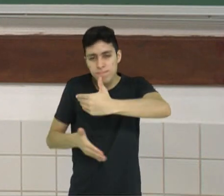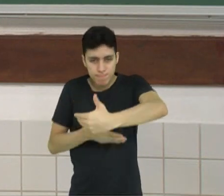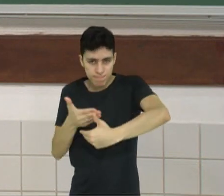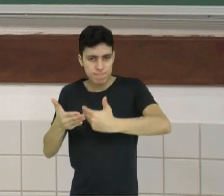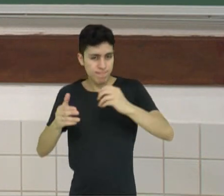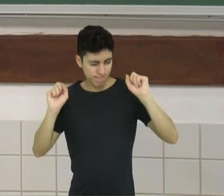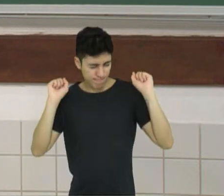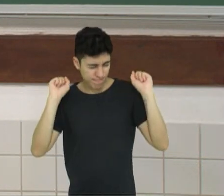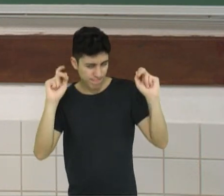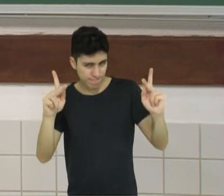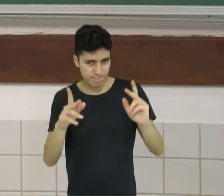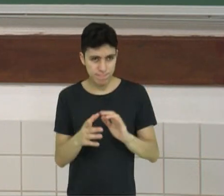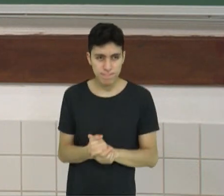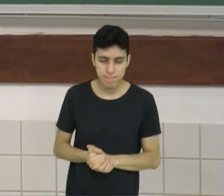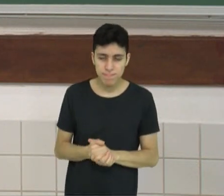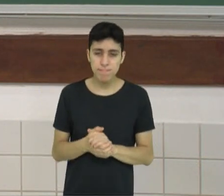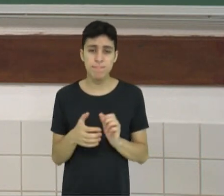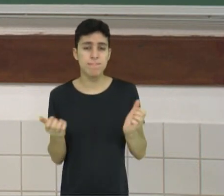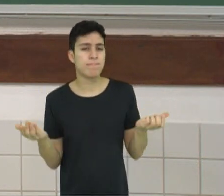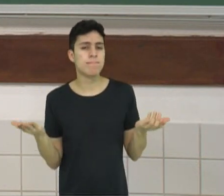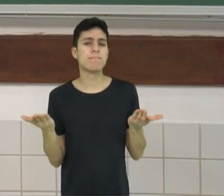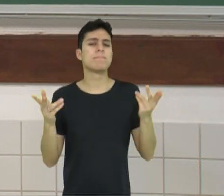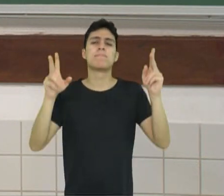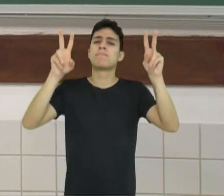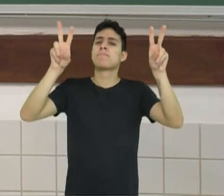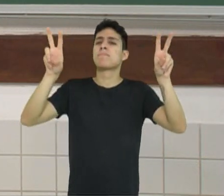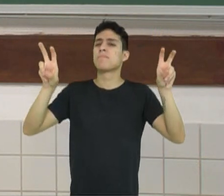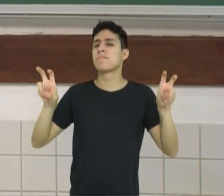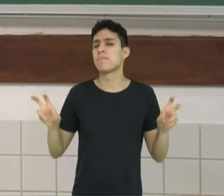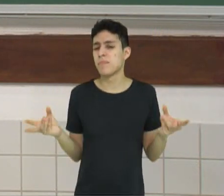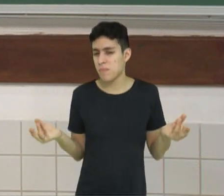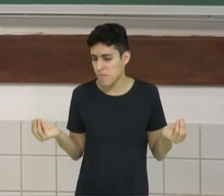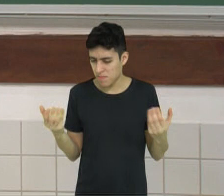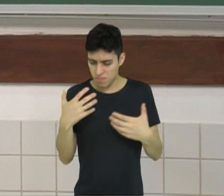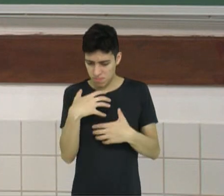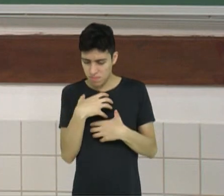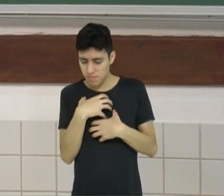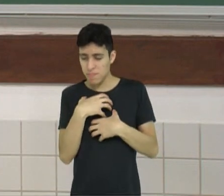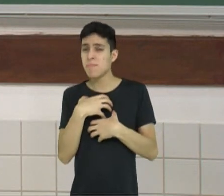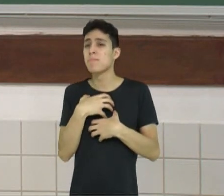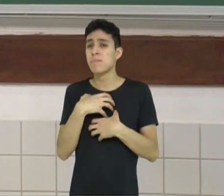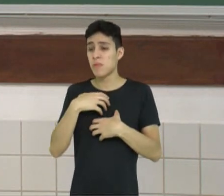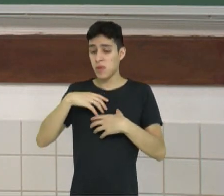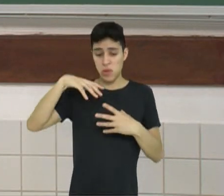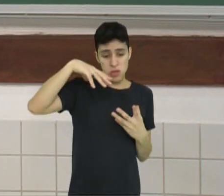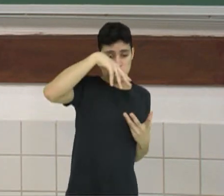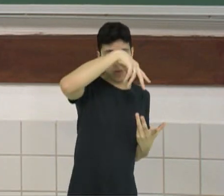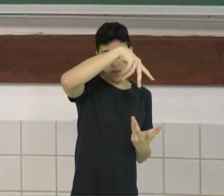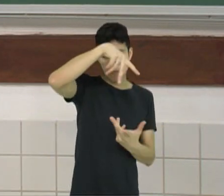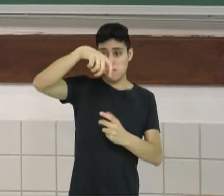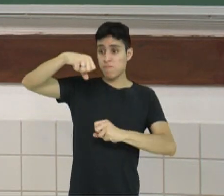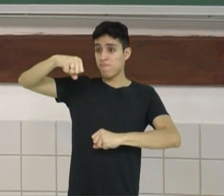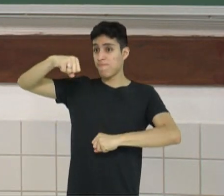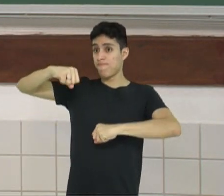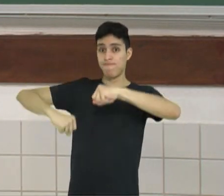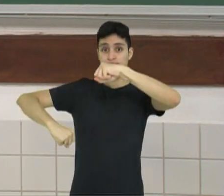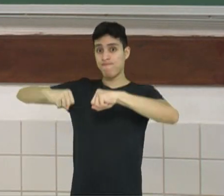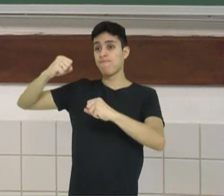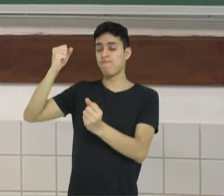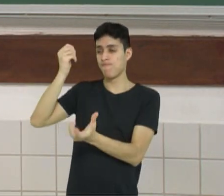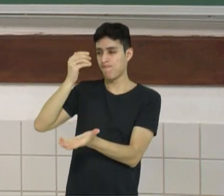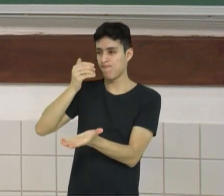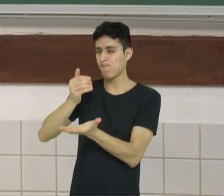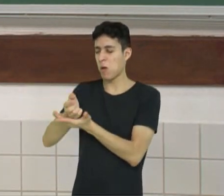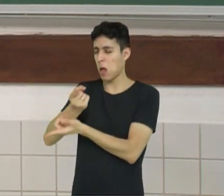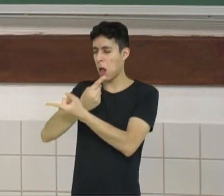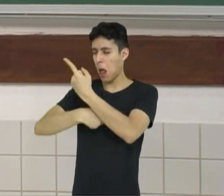impactos ambientais nas regiões polares causados pela industrialização do mundo. Você viu só que assunto importante, né?